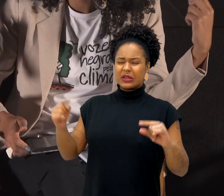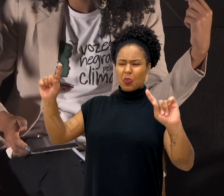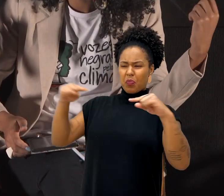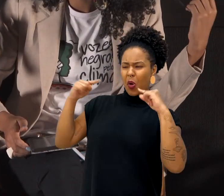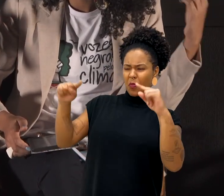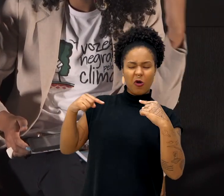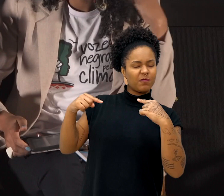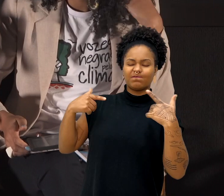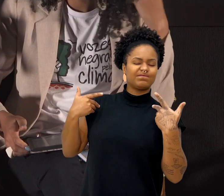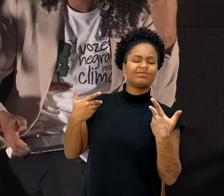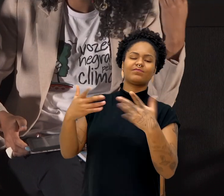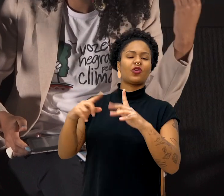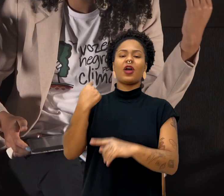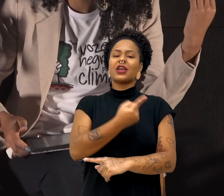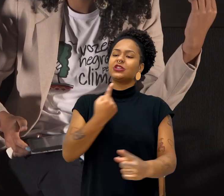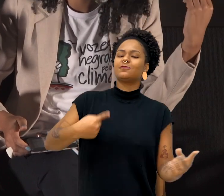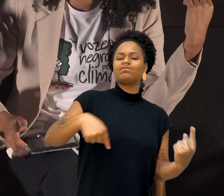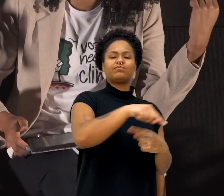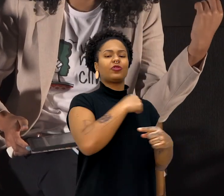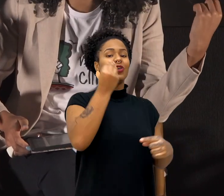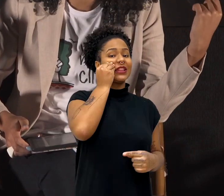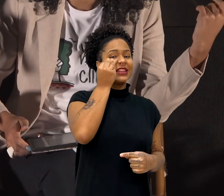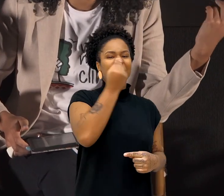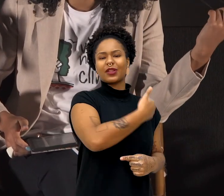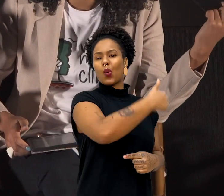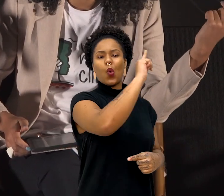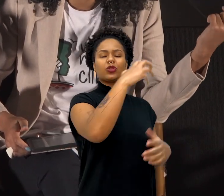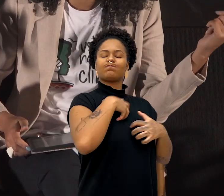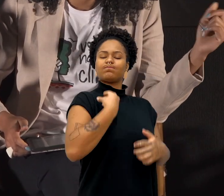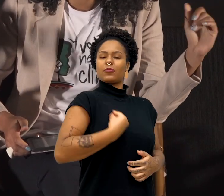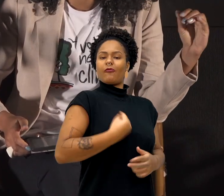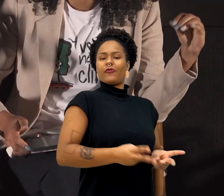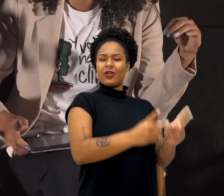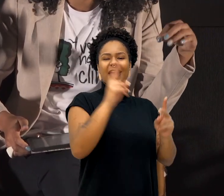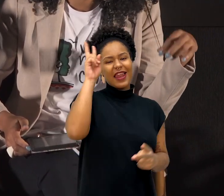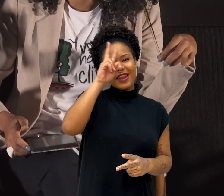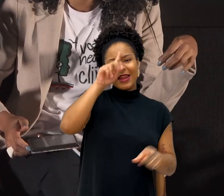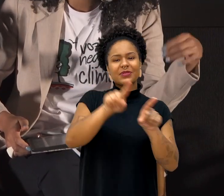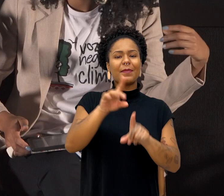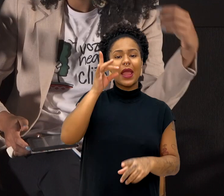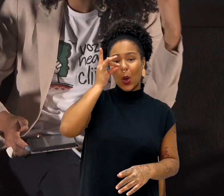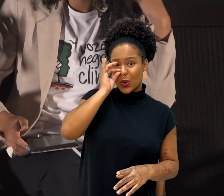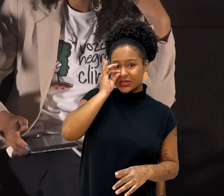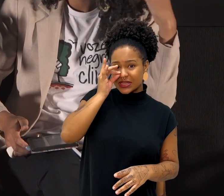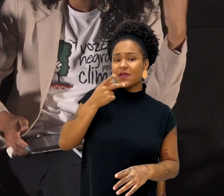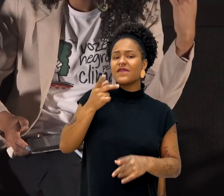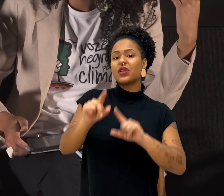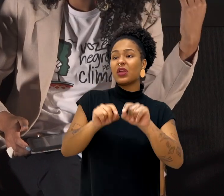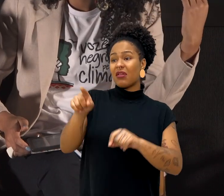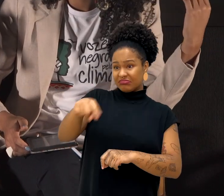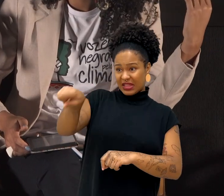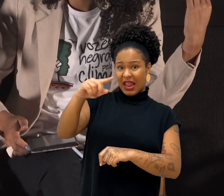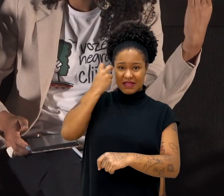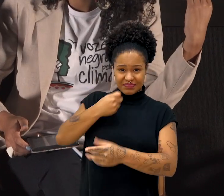tantos séculos subvertendo a dor, subvertendo essa tentativa de nos matar. Né?